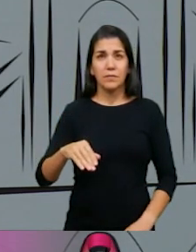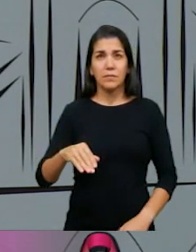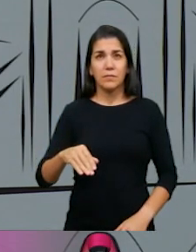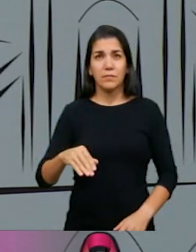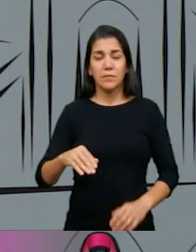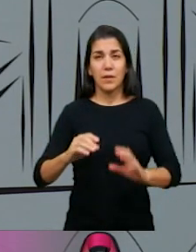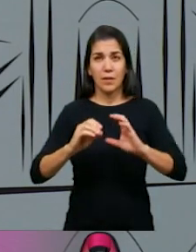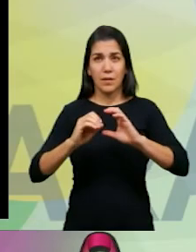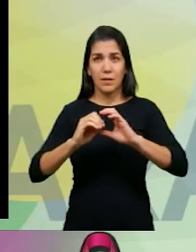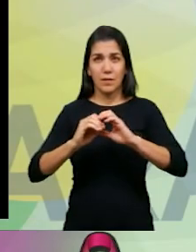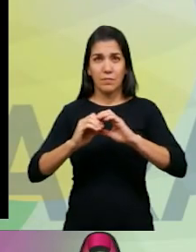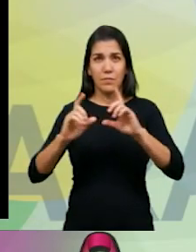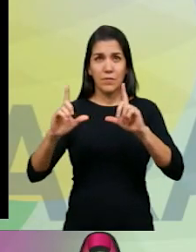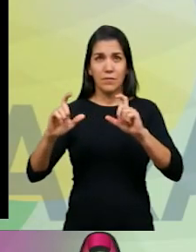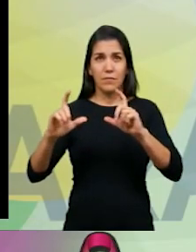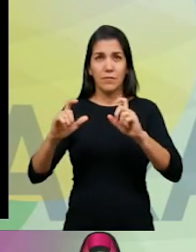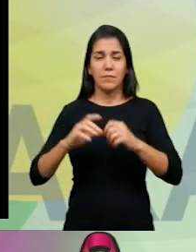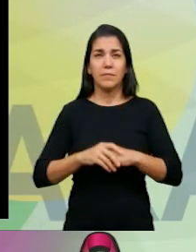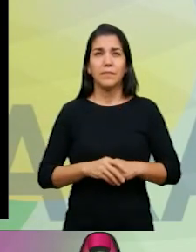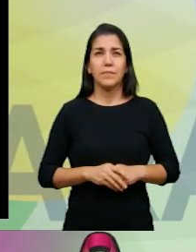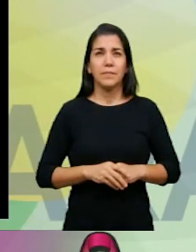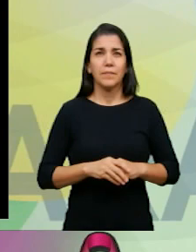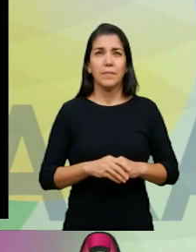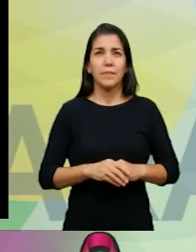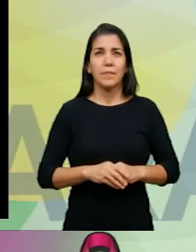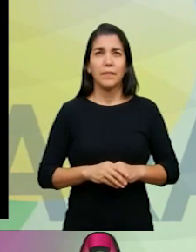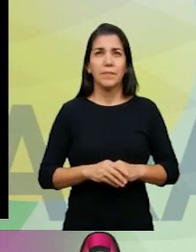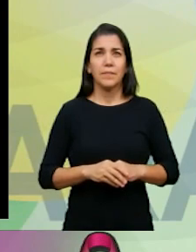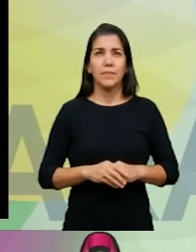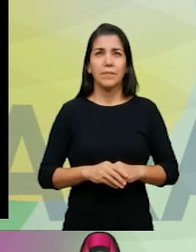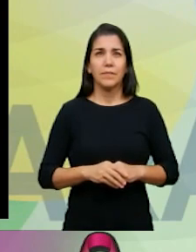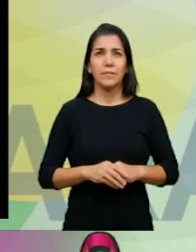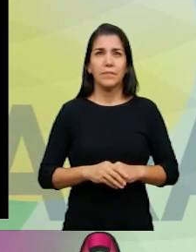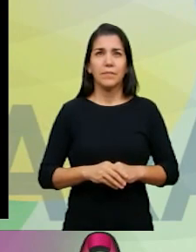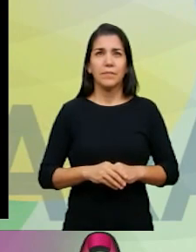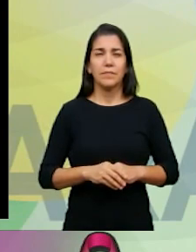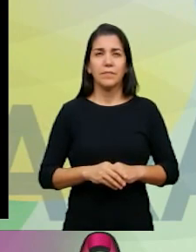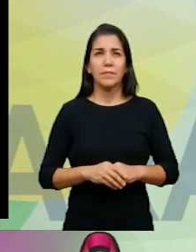Câmara passar enquanto eu fosse falando.